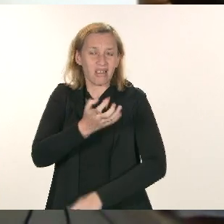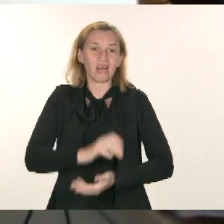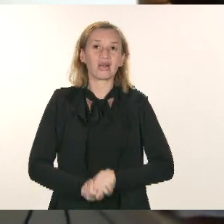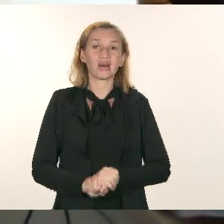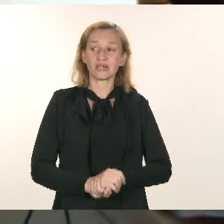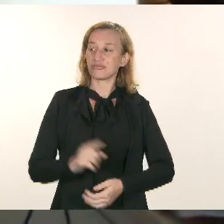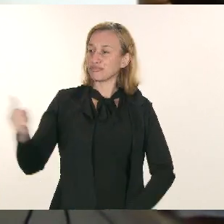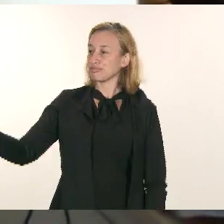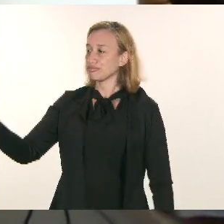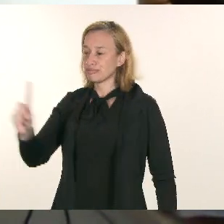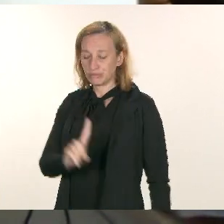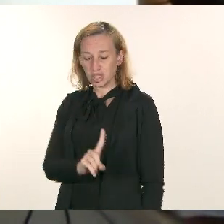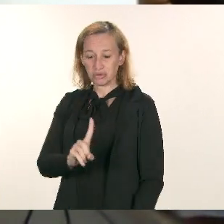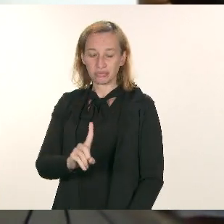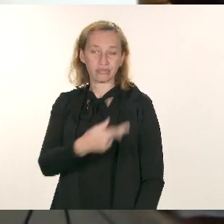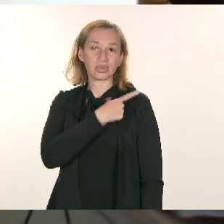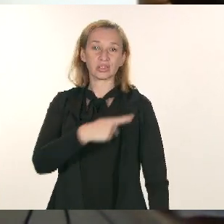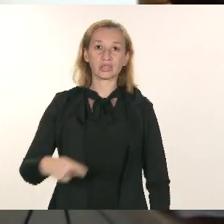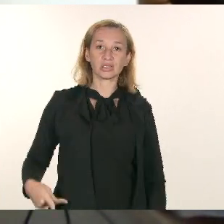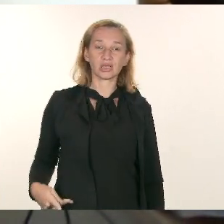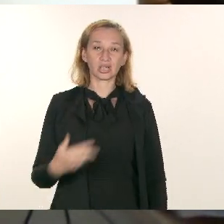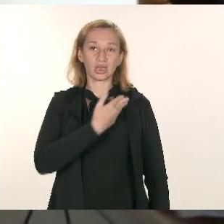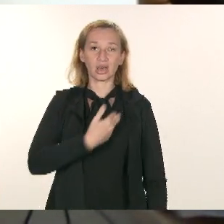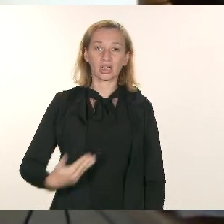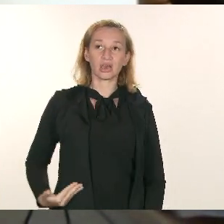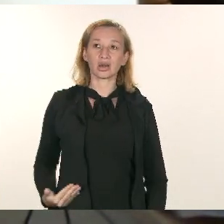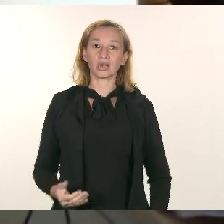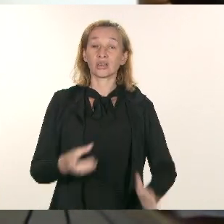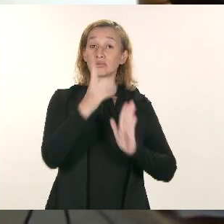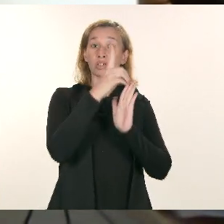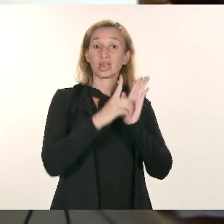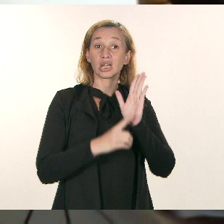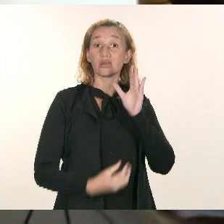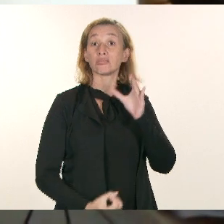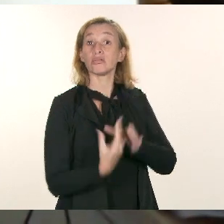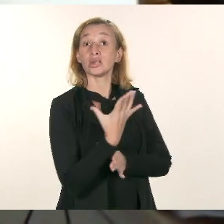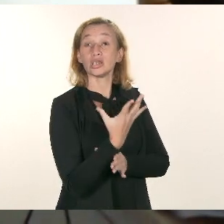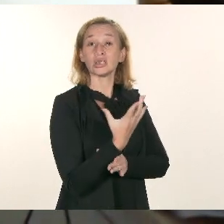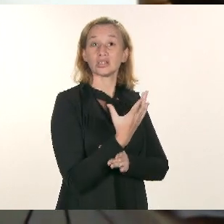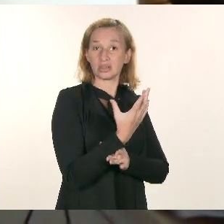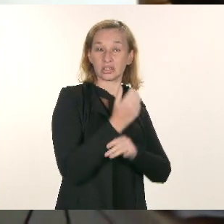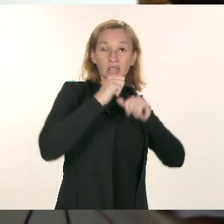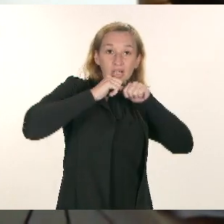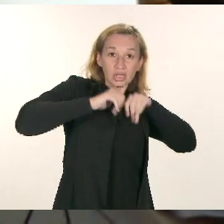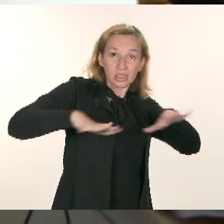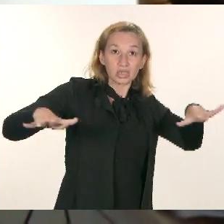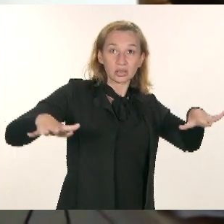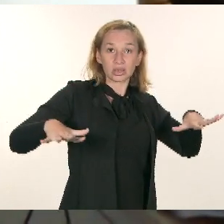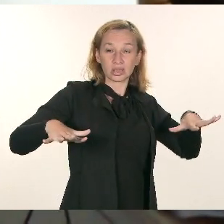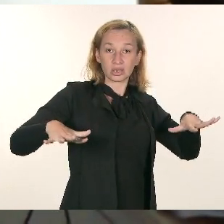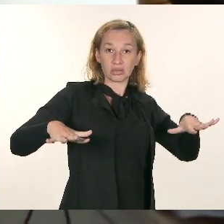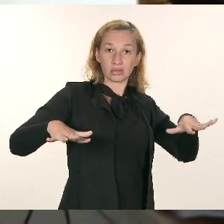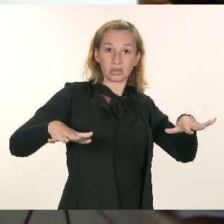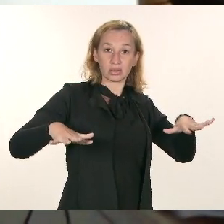o presidente da República e emite um decreto para a expansão de armas de